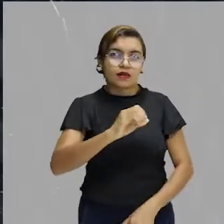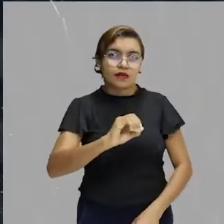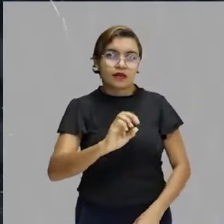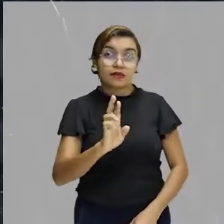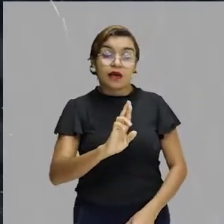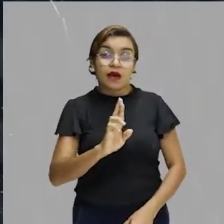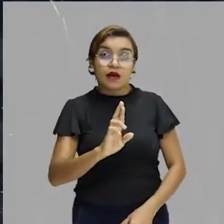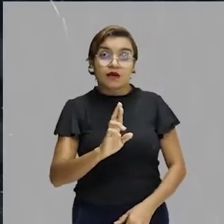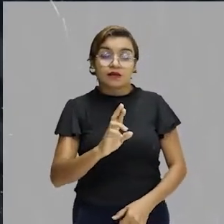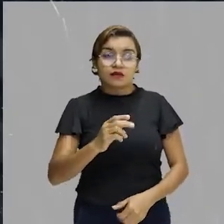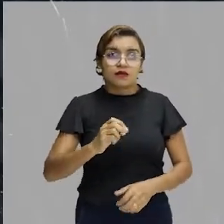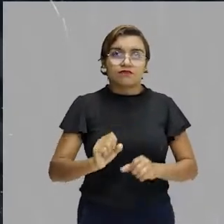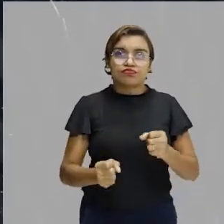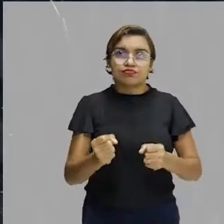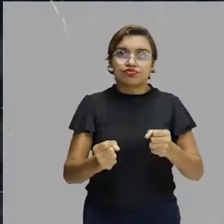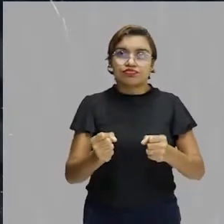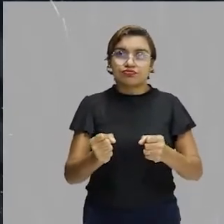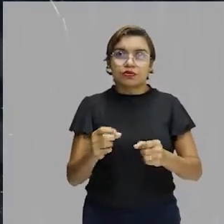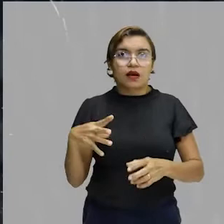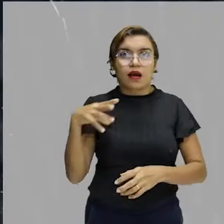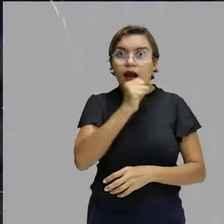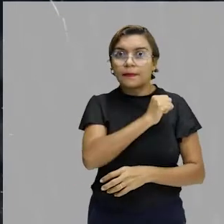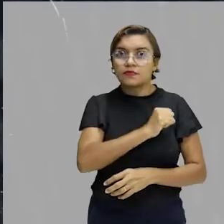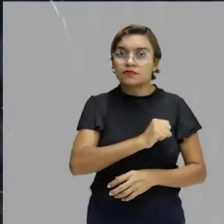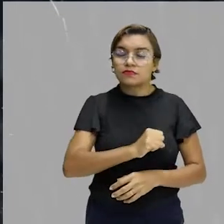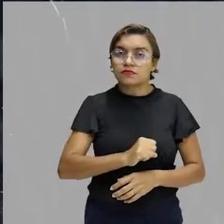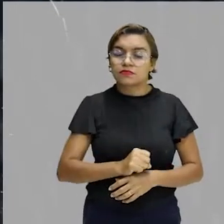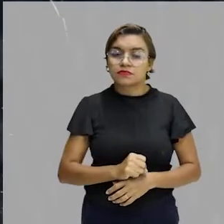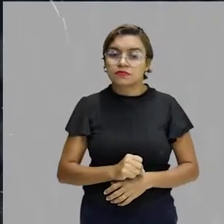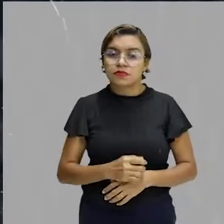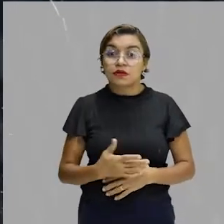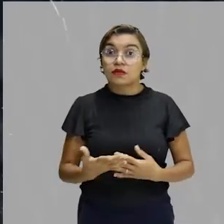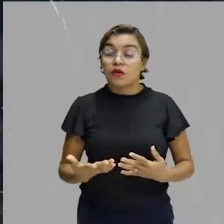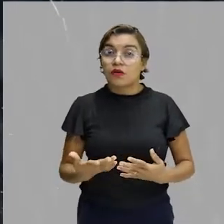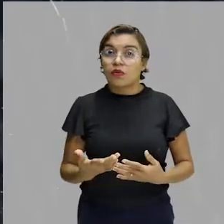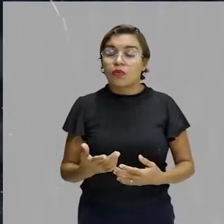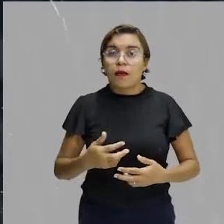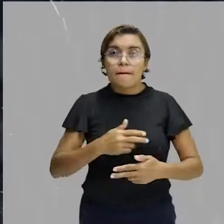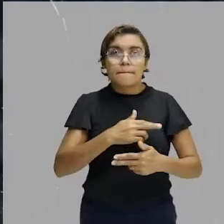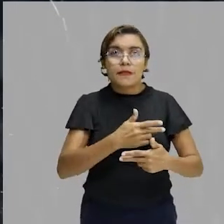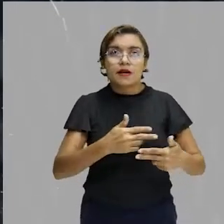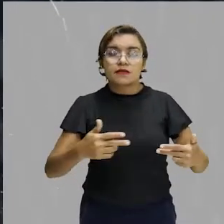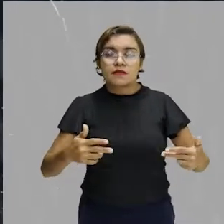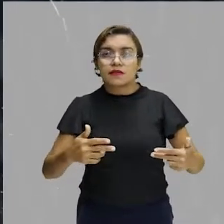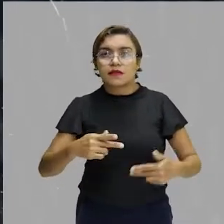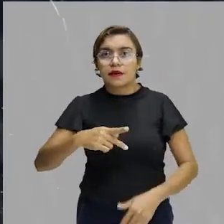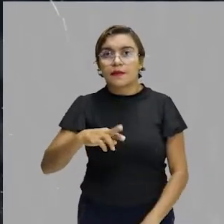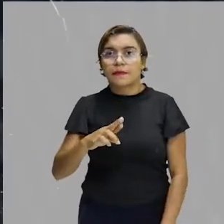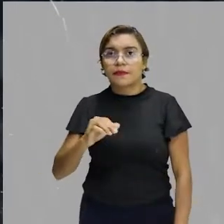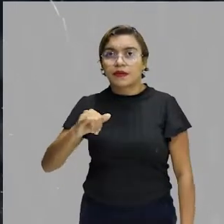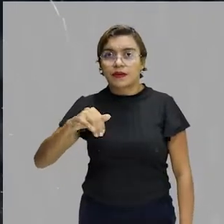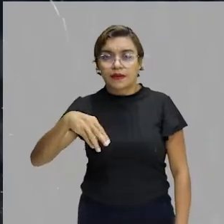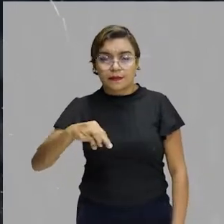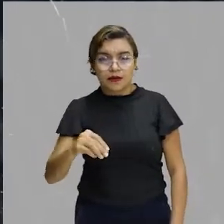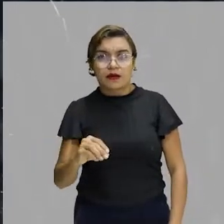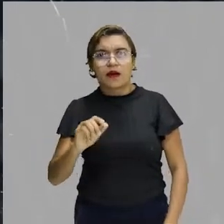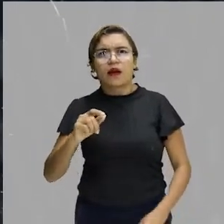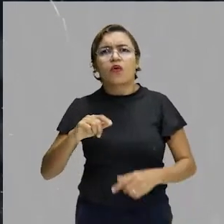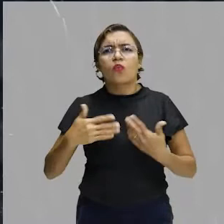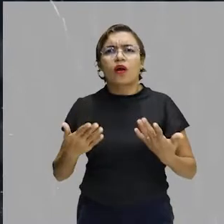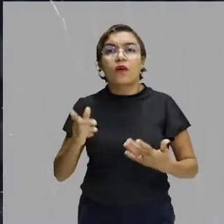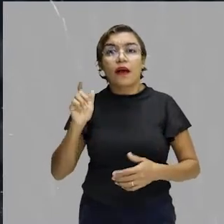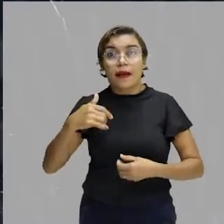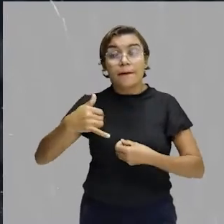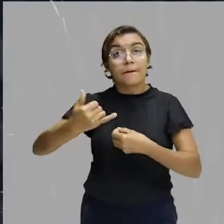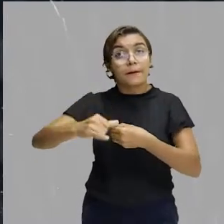acabou, né? Do jeito que o preço está aí. E aí, qual é a matéria-prima da gasolina? É o petróleo.